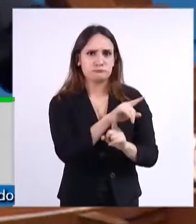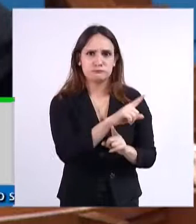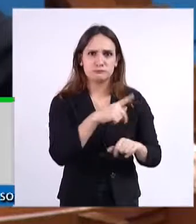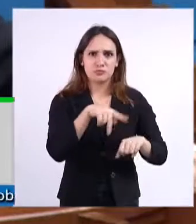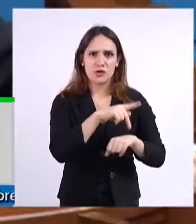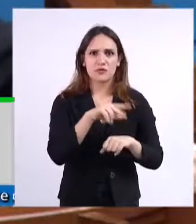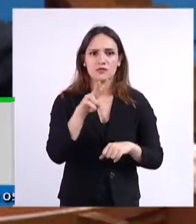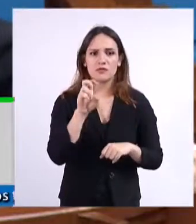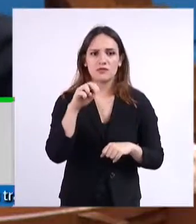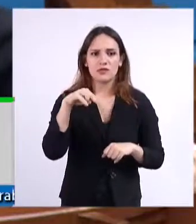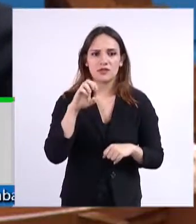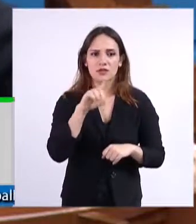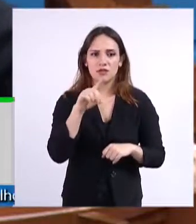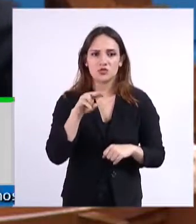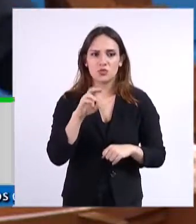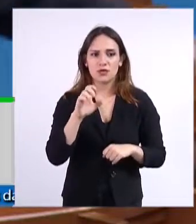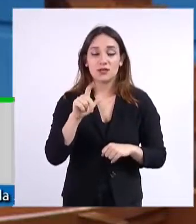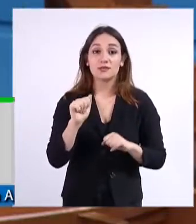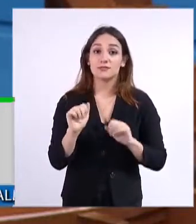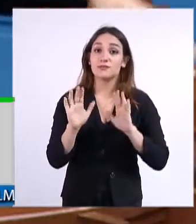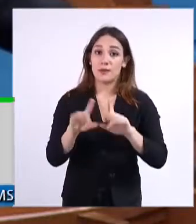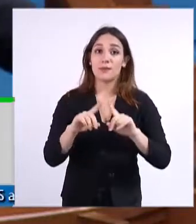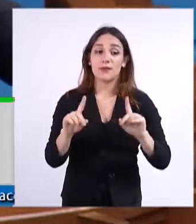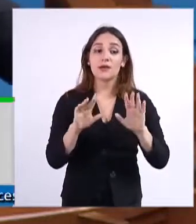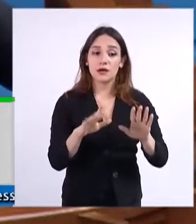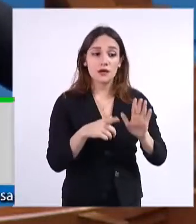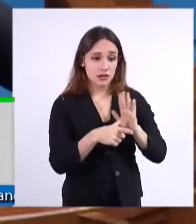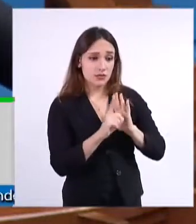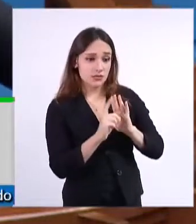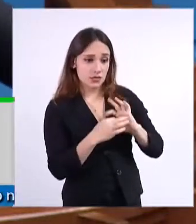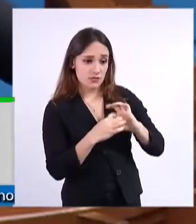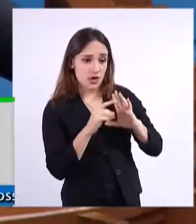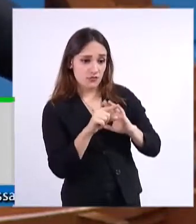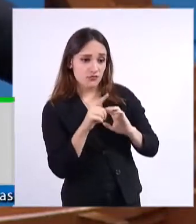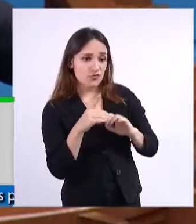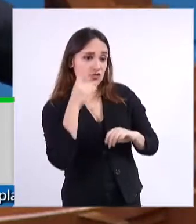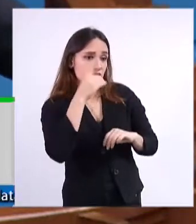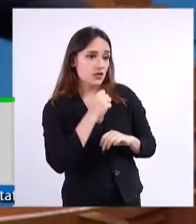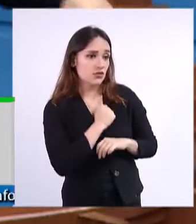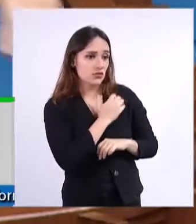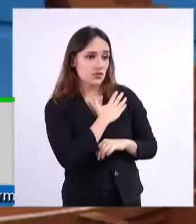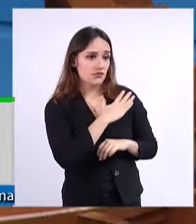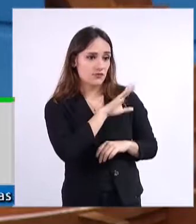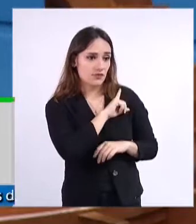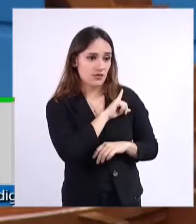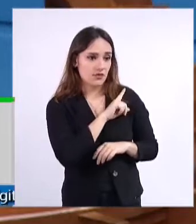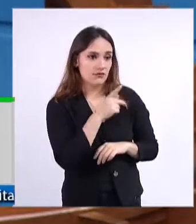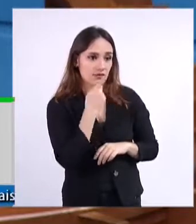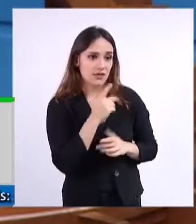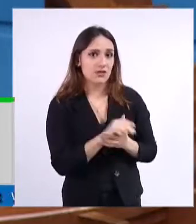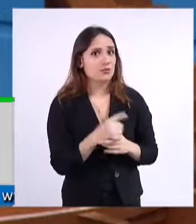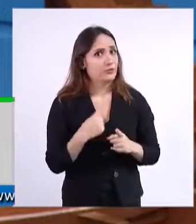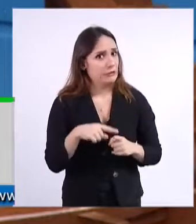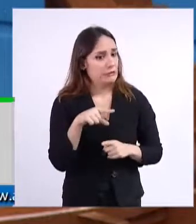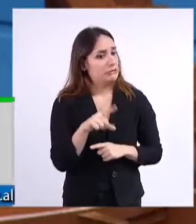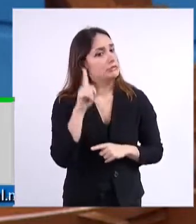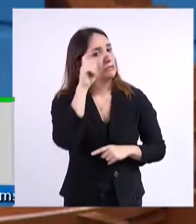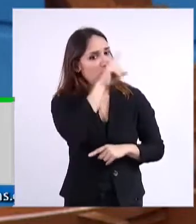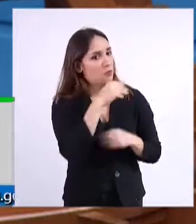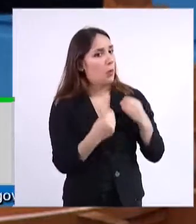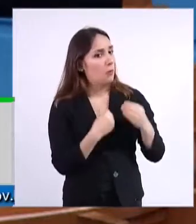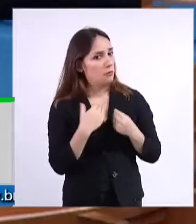Agora, antes de conceder uma parte para o deputado Coronel Davi, que tem uma missão dificílima aqui